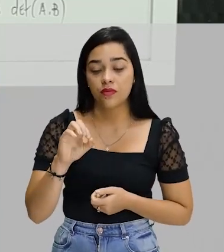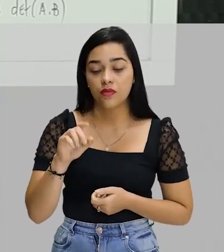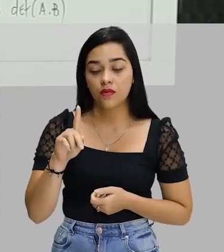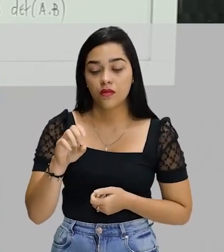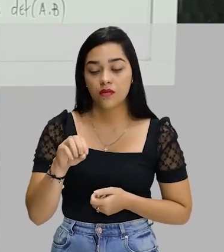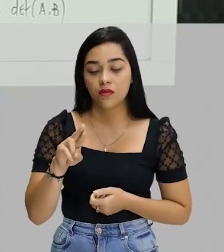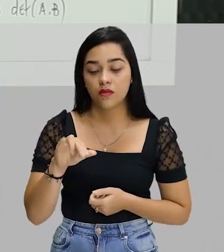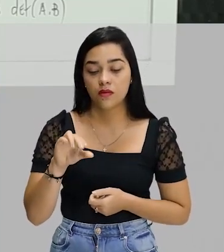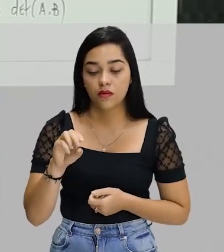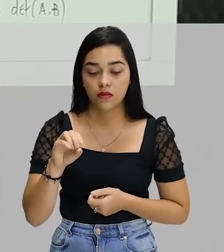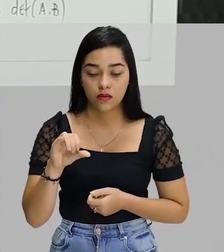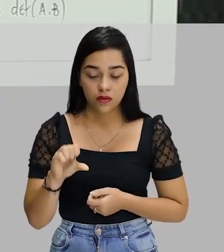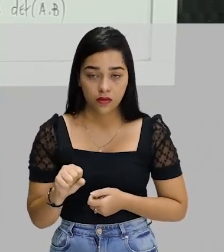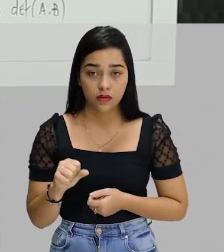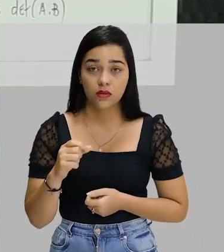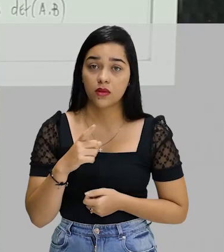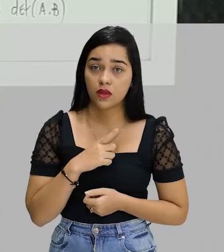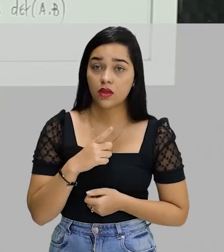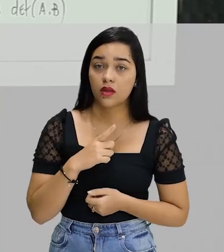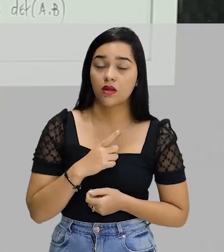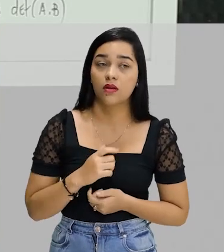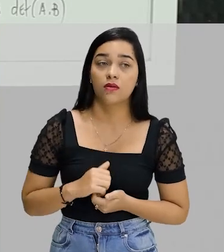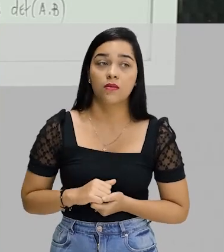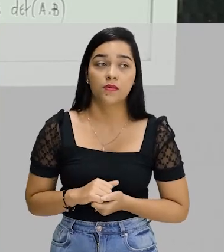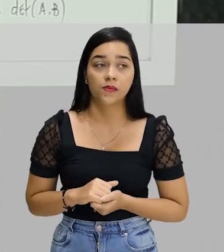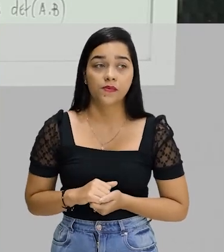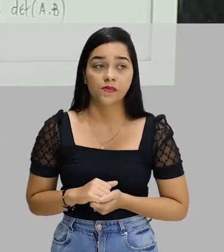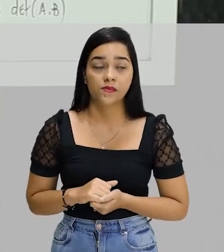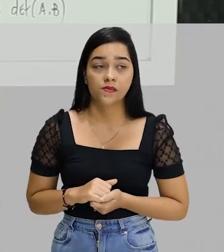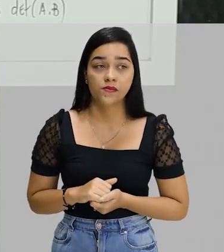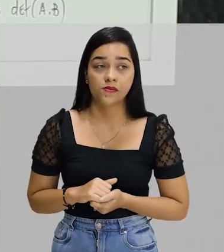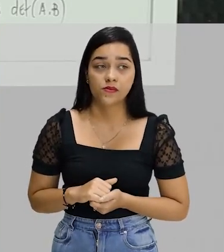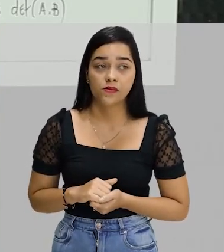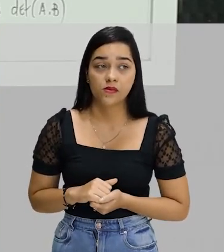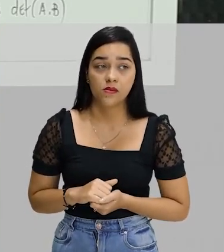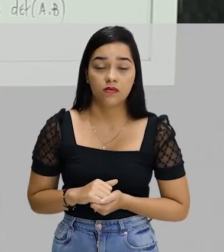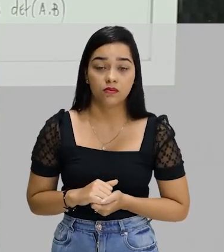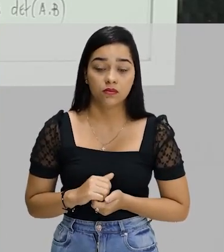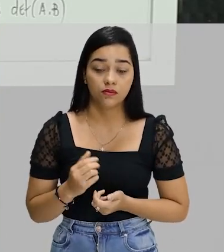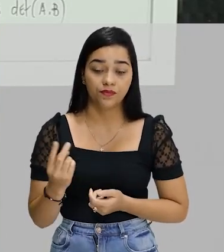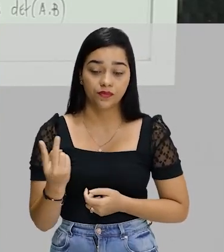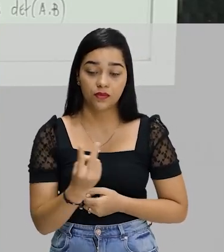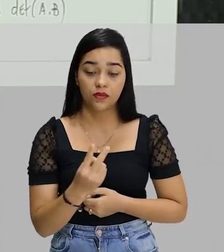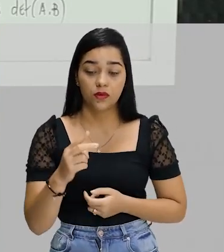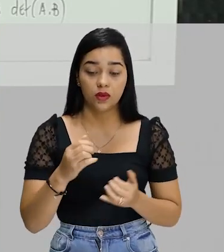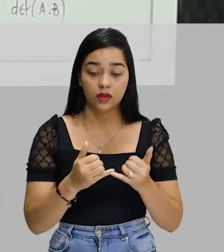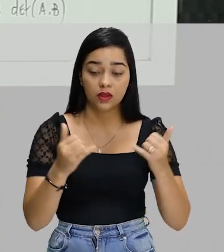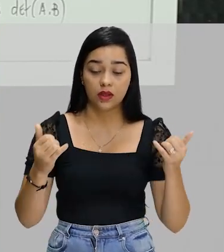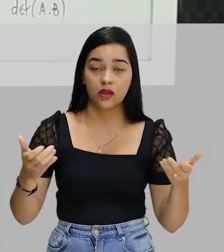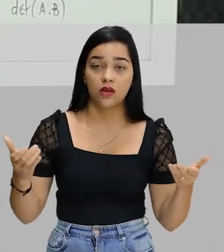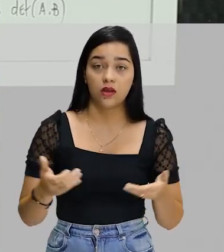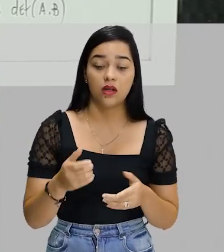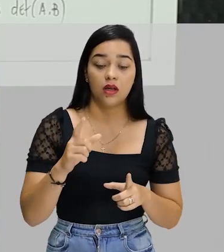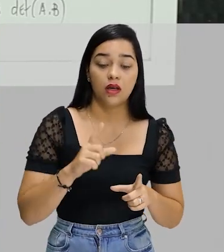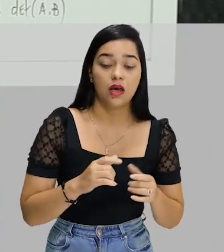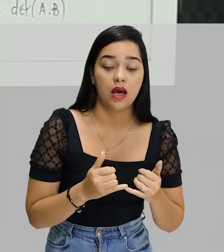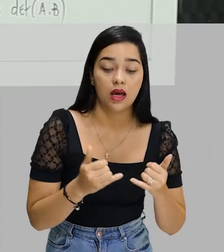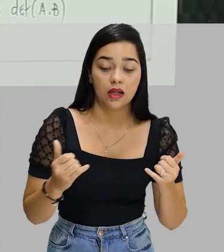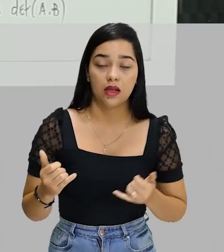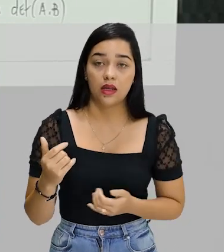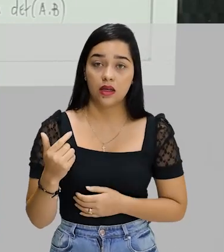proporcionais. Ó. Existe uma proporcionalidade aqui entre essas linhas. No caso aqui, a linha